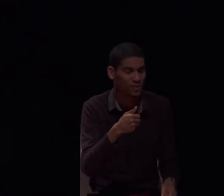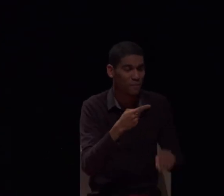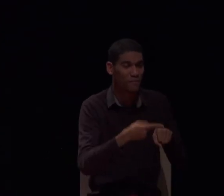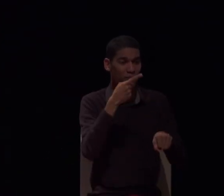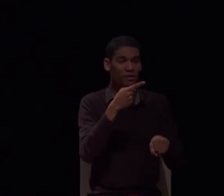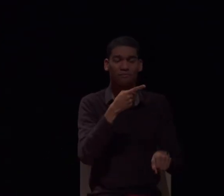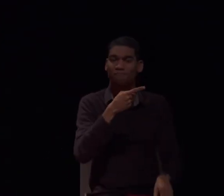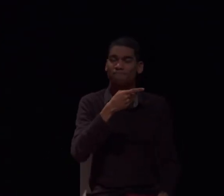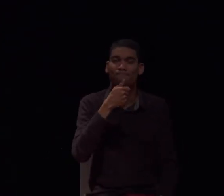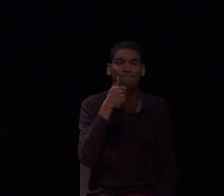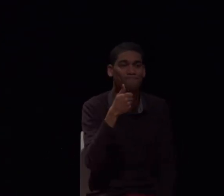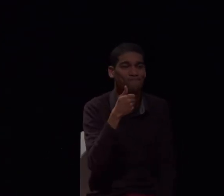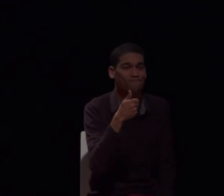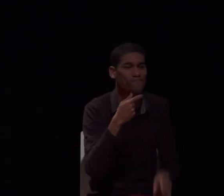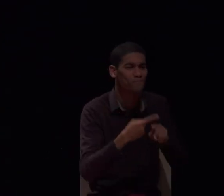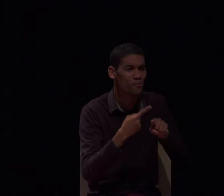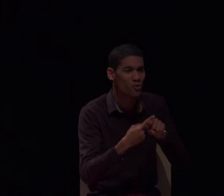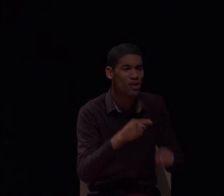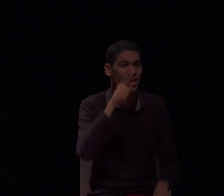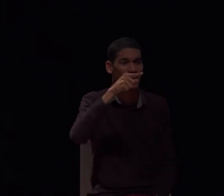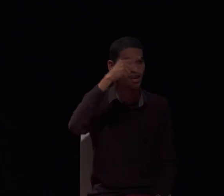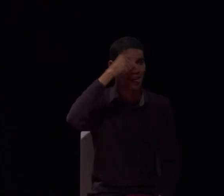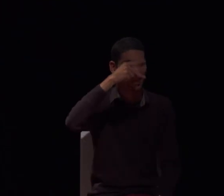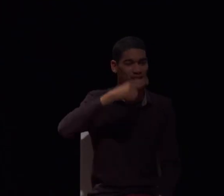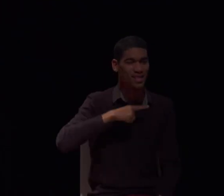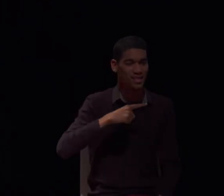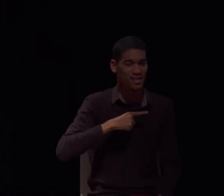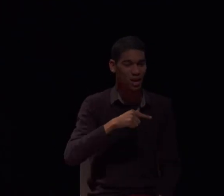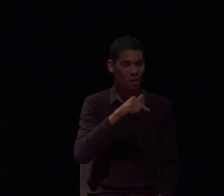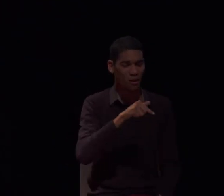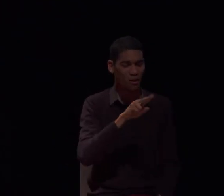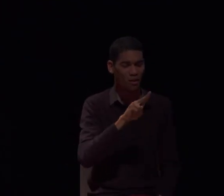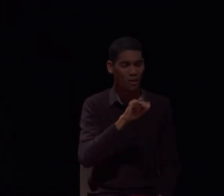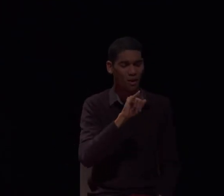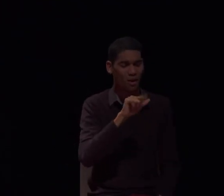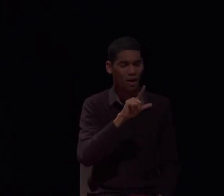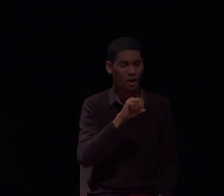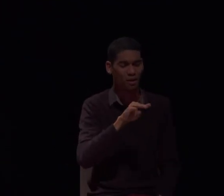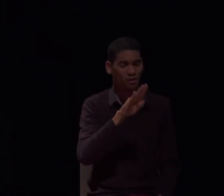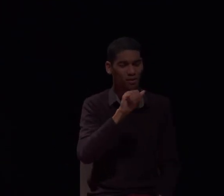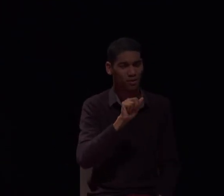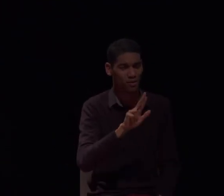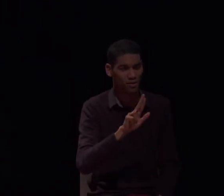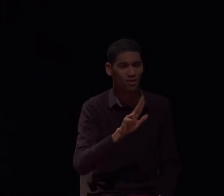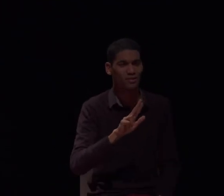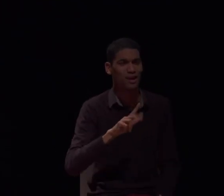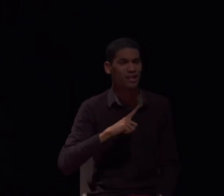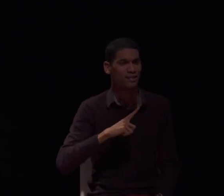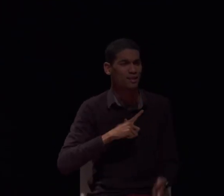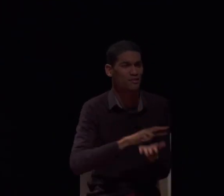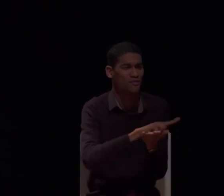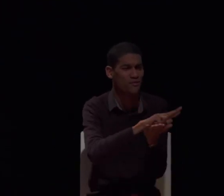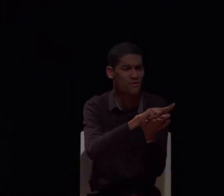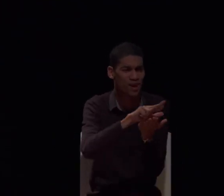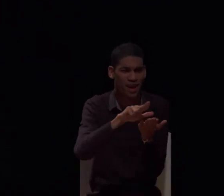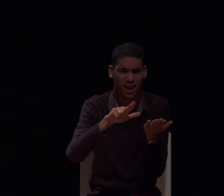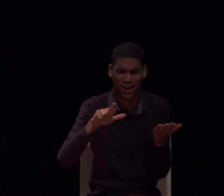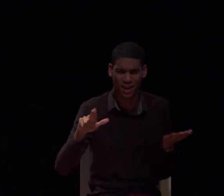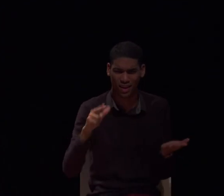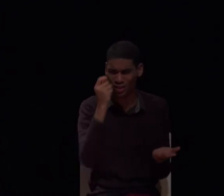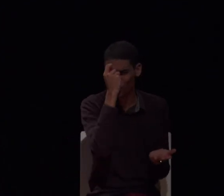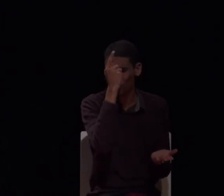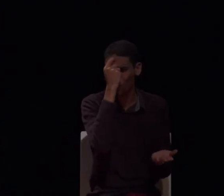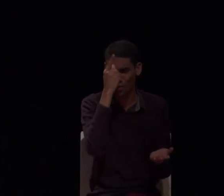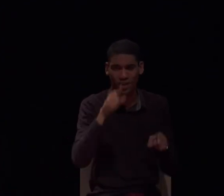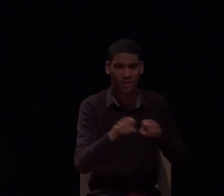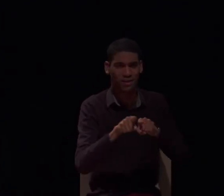porque perus é uma comunidade que tem um quilombo back que tem é uma série de ações culturais e muita militância também